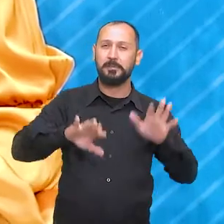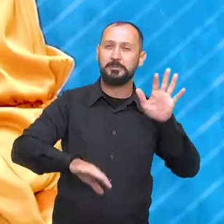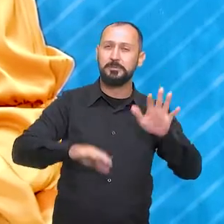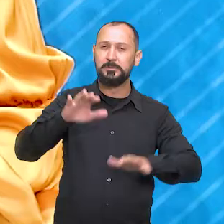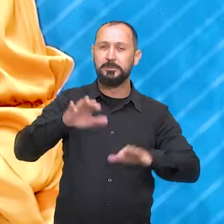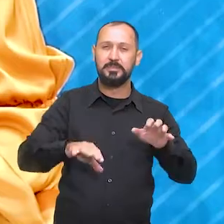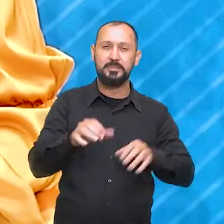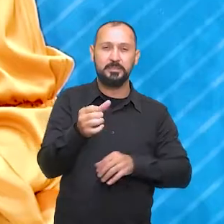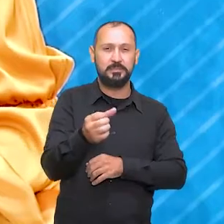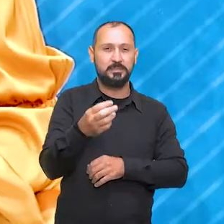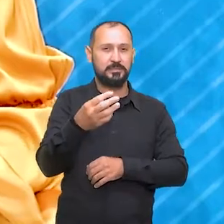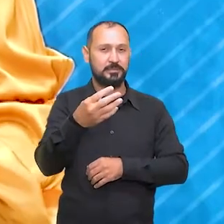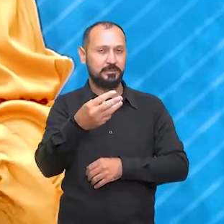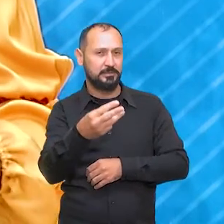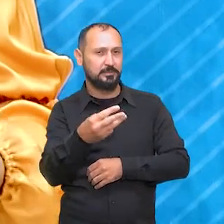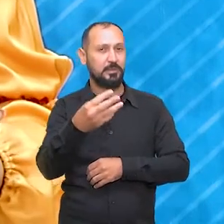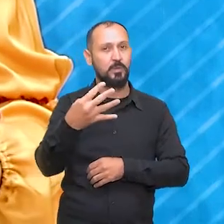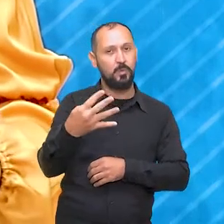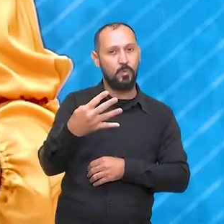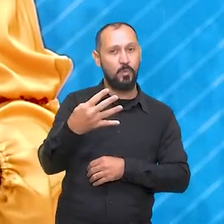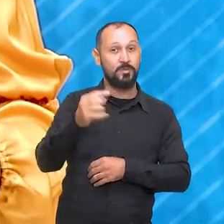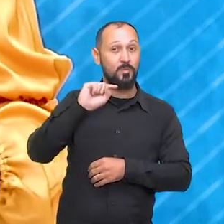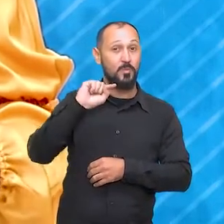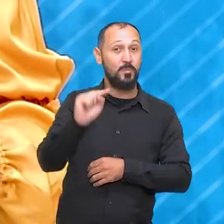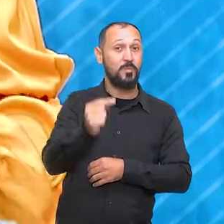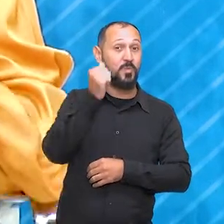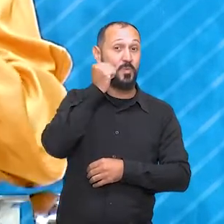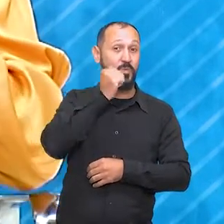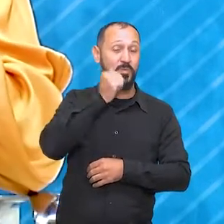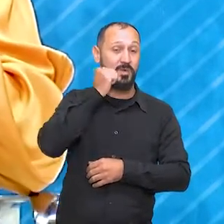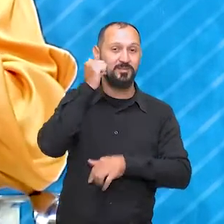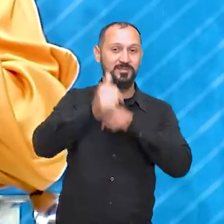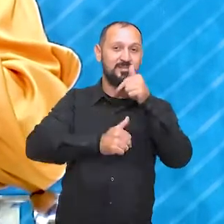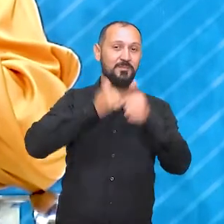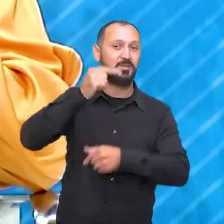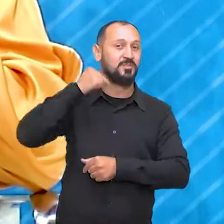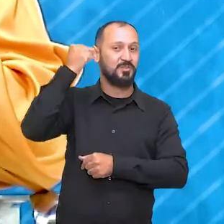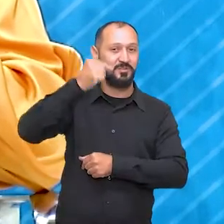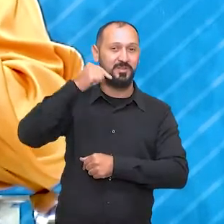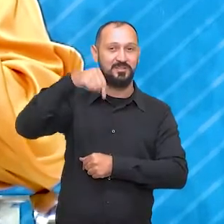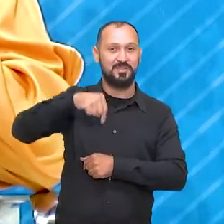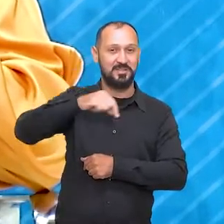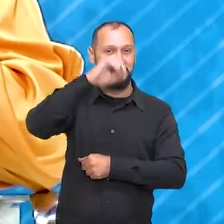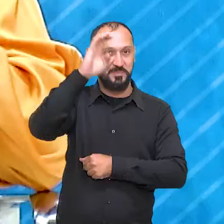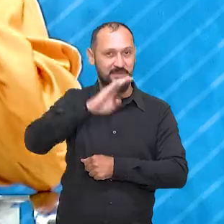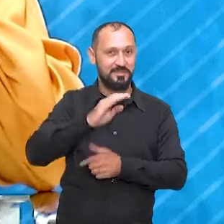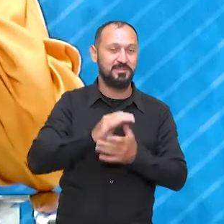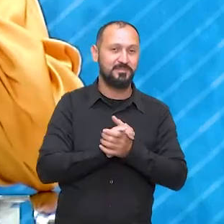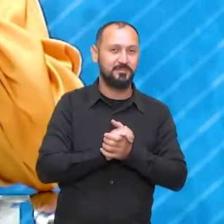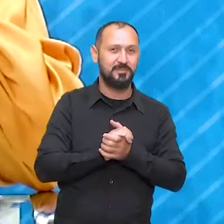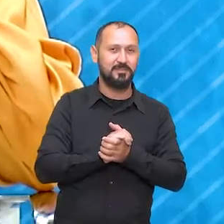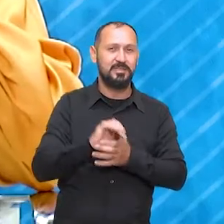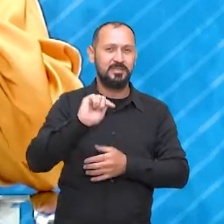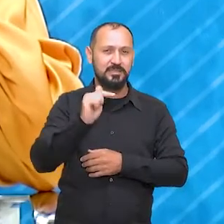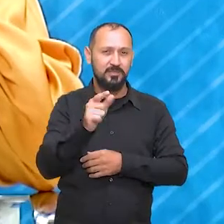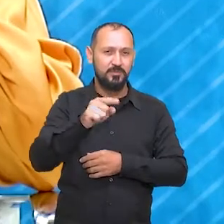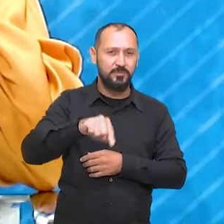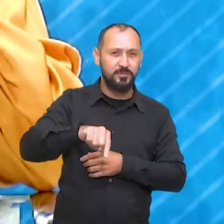Cerca de 634 mil mulheres exercem a profissão de advogada no Brasil.